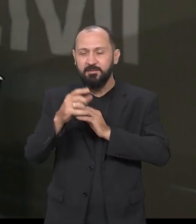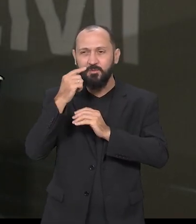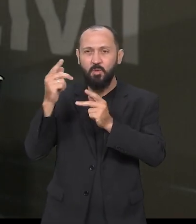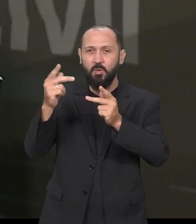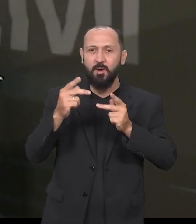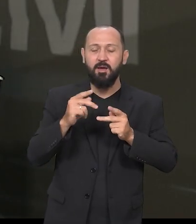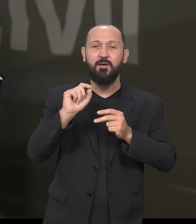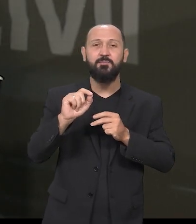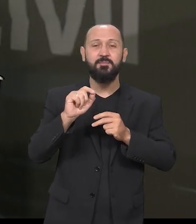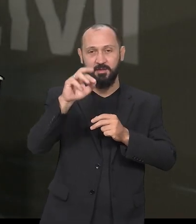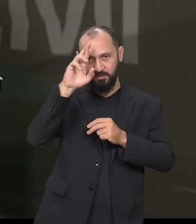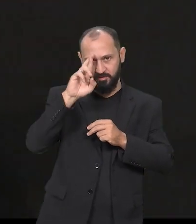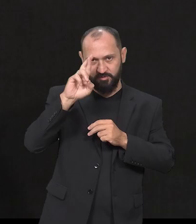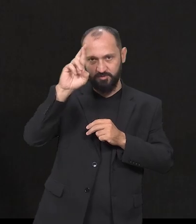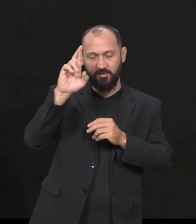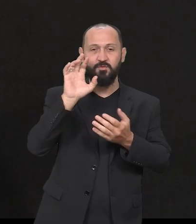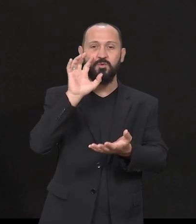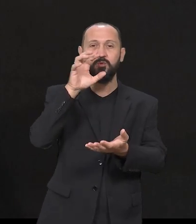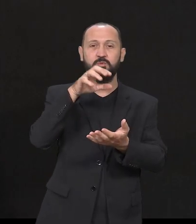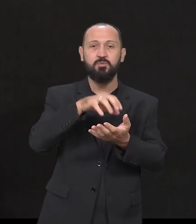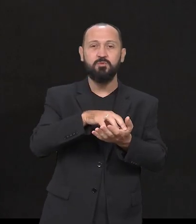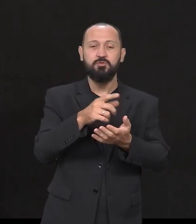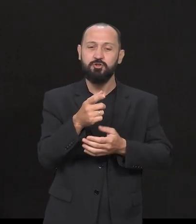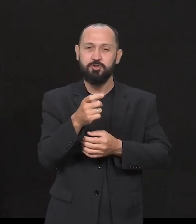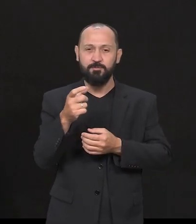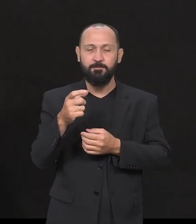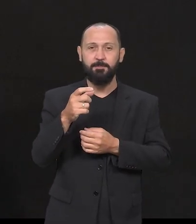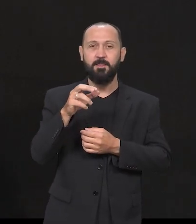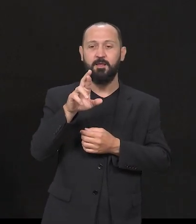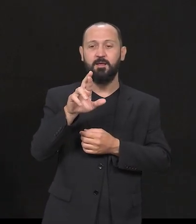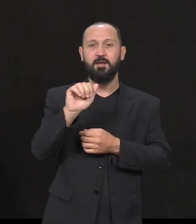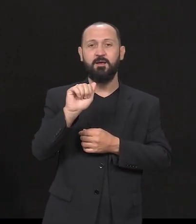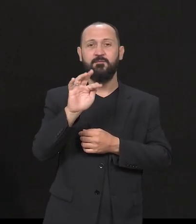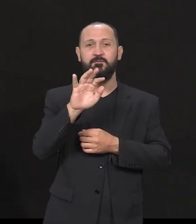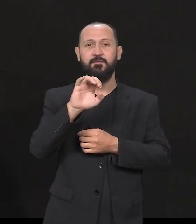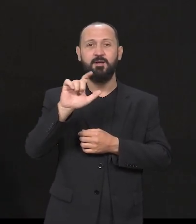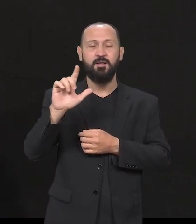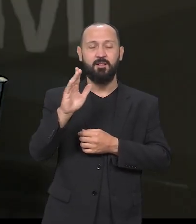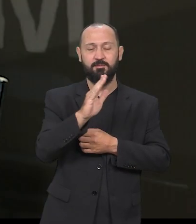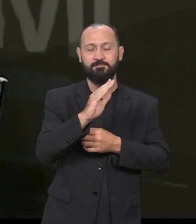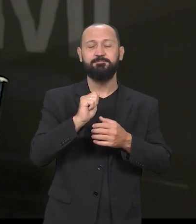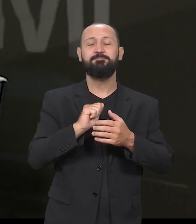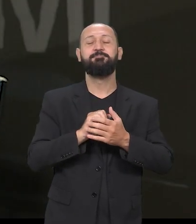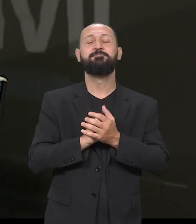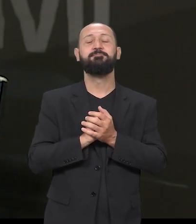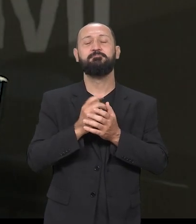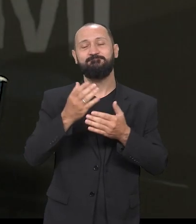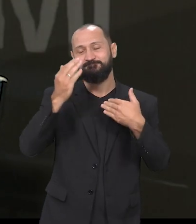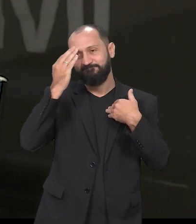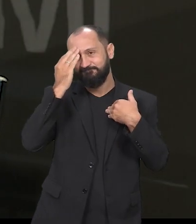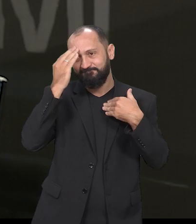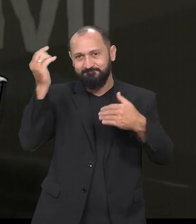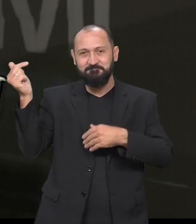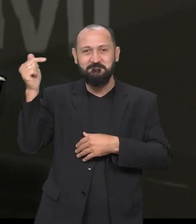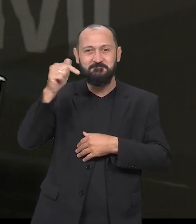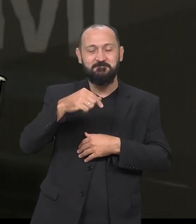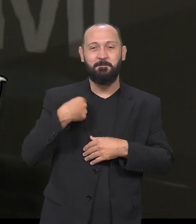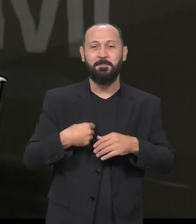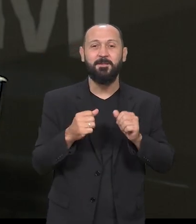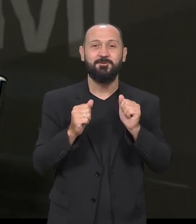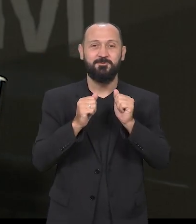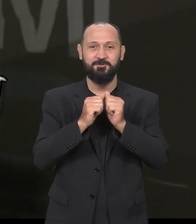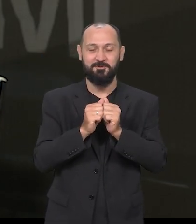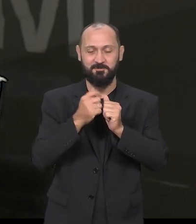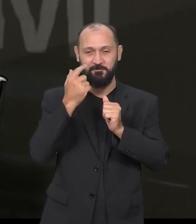Nossa convidada é a chefe do Núcleo de Balística, Rafaela Okuda. Rafaela, muito obrigada por estar